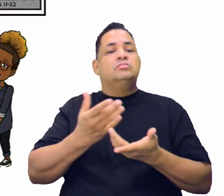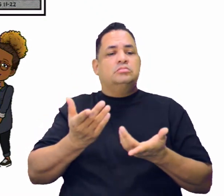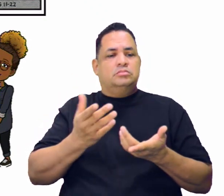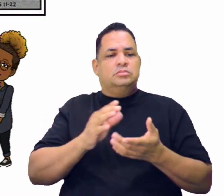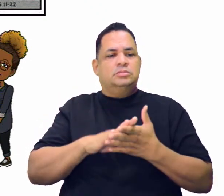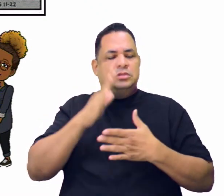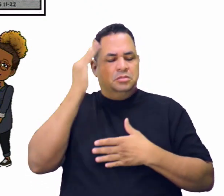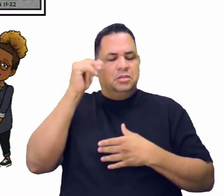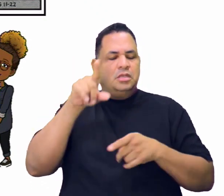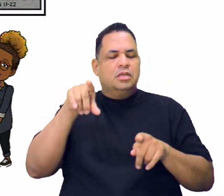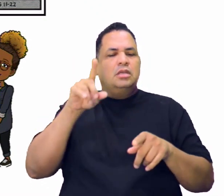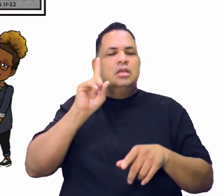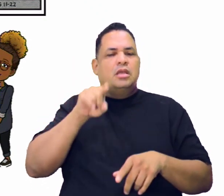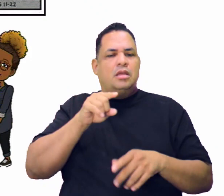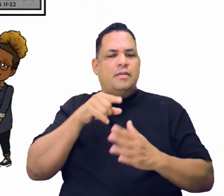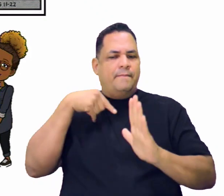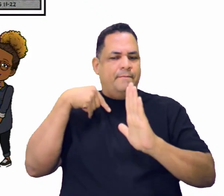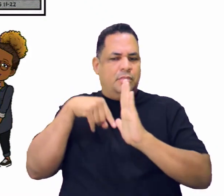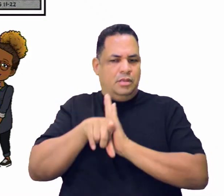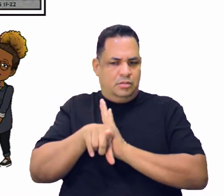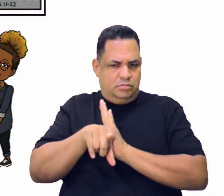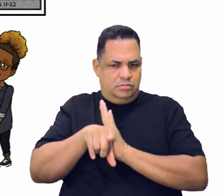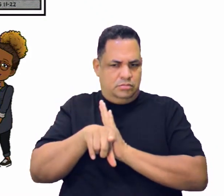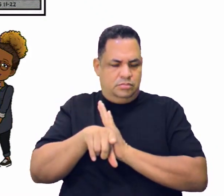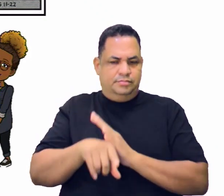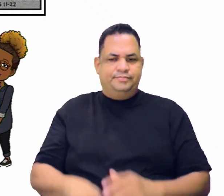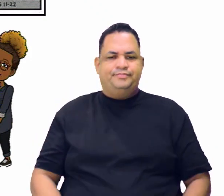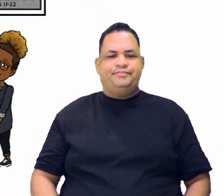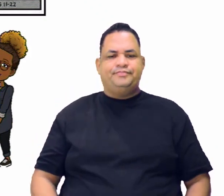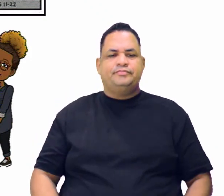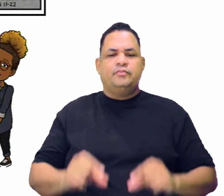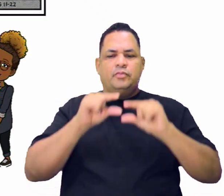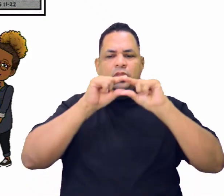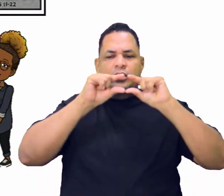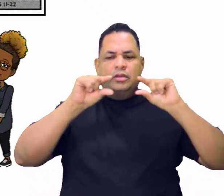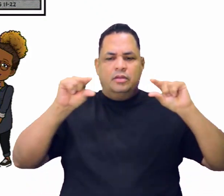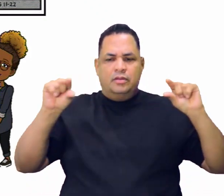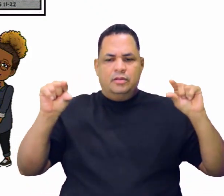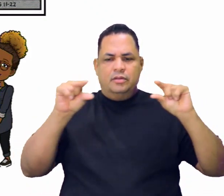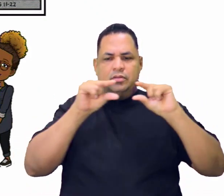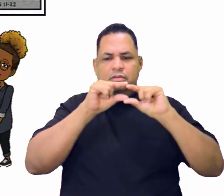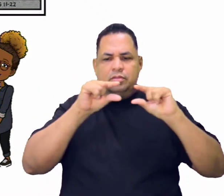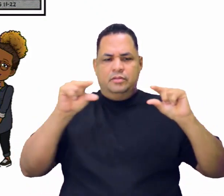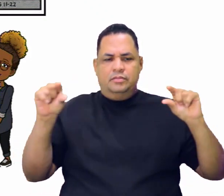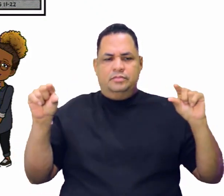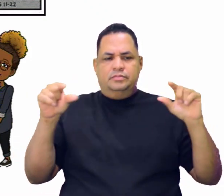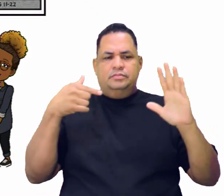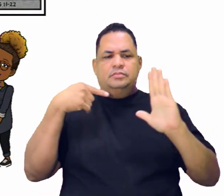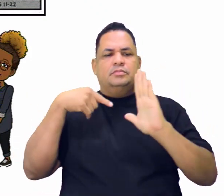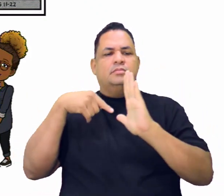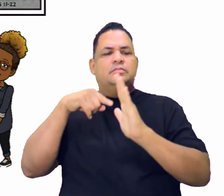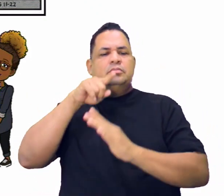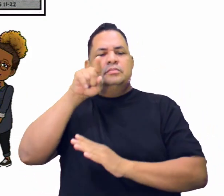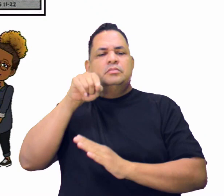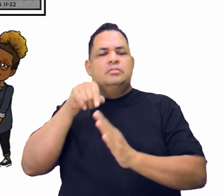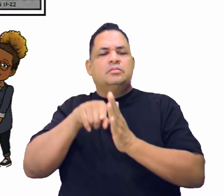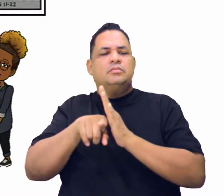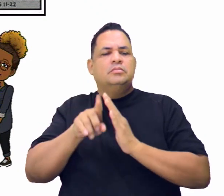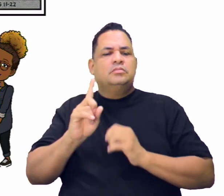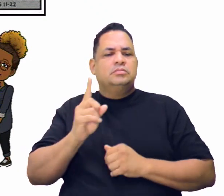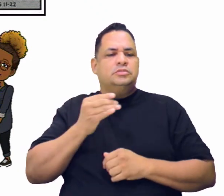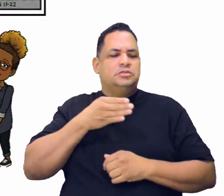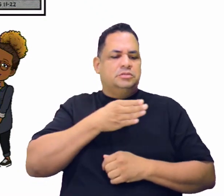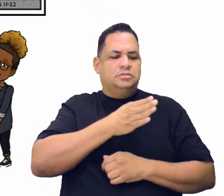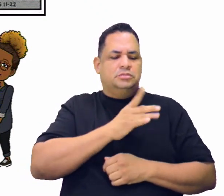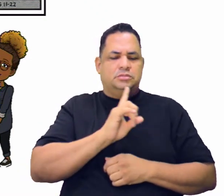uma pergunta, certo? Em frases interrogativas, diretas e indiretas. Vamos